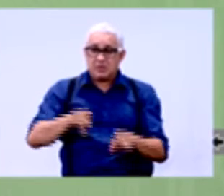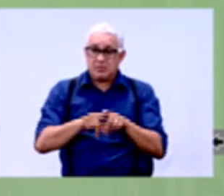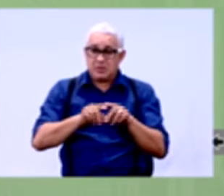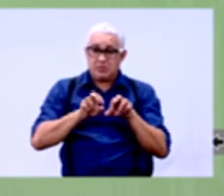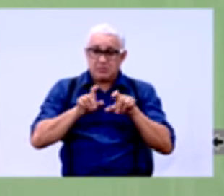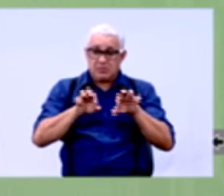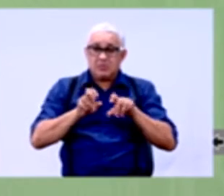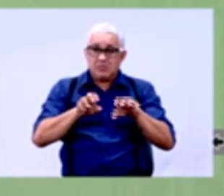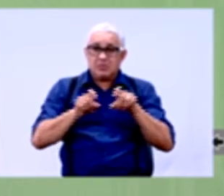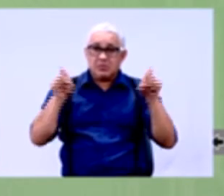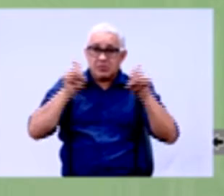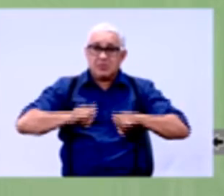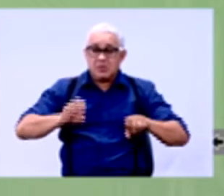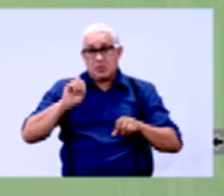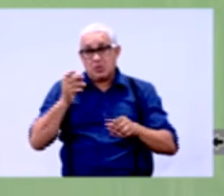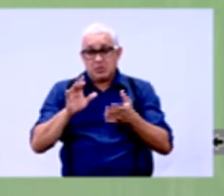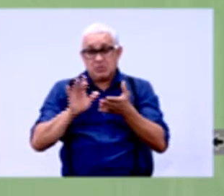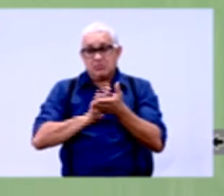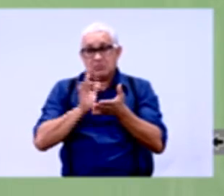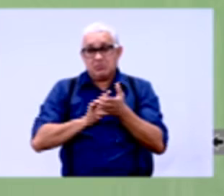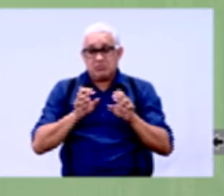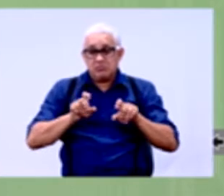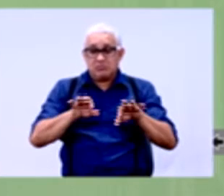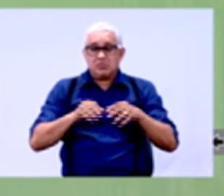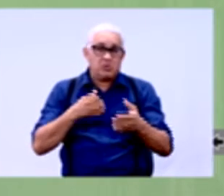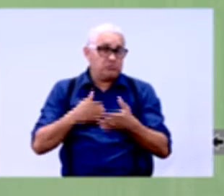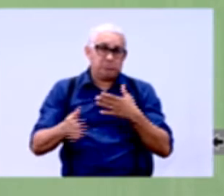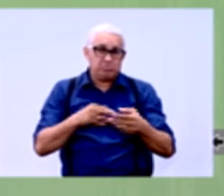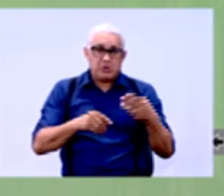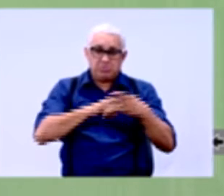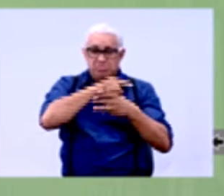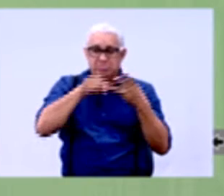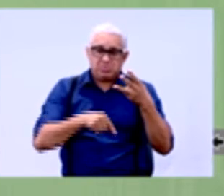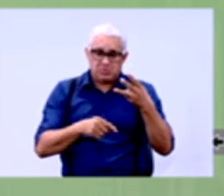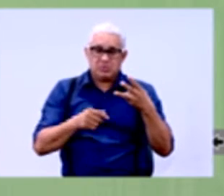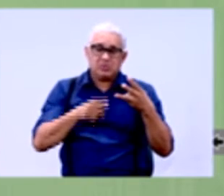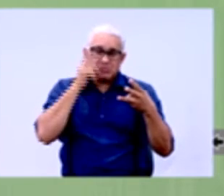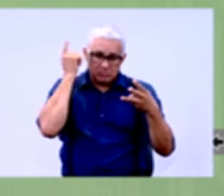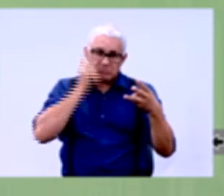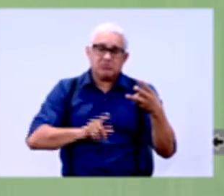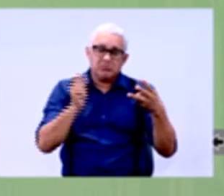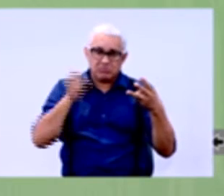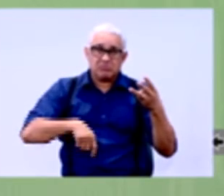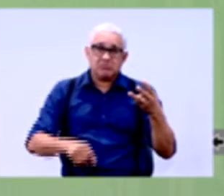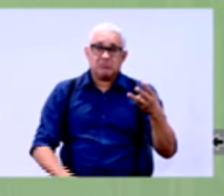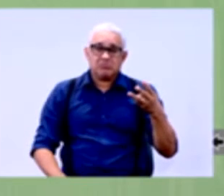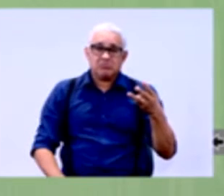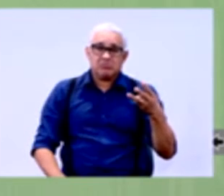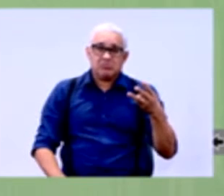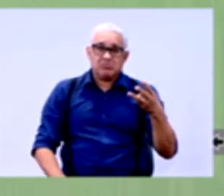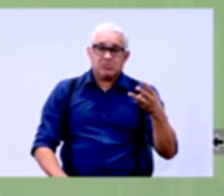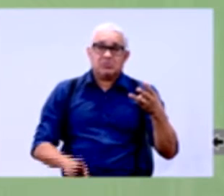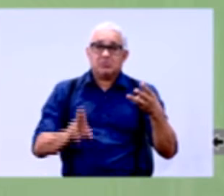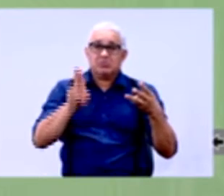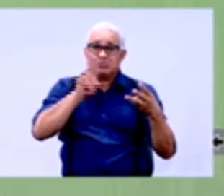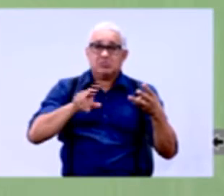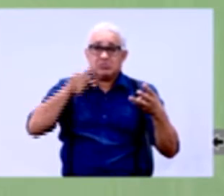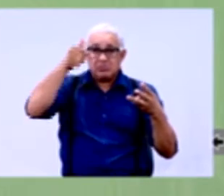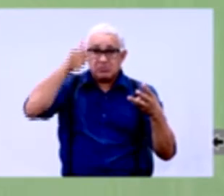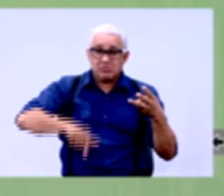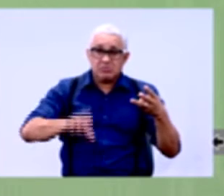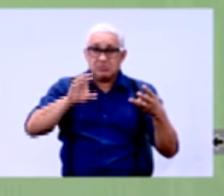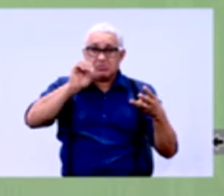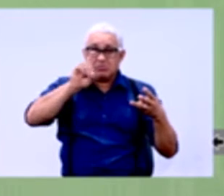num computador, ou sendo digitado num tablet. Em qualquer uma das três informações, eu vou poder fazer o quê? Reusar o